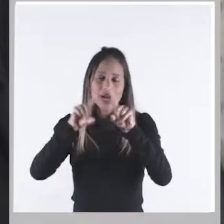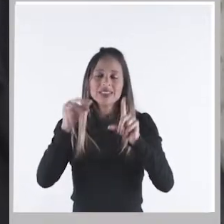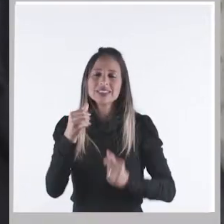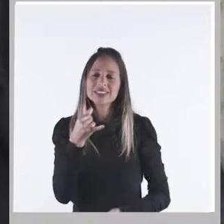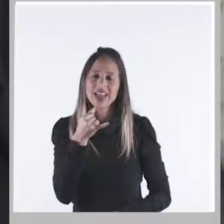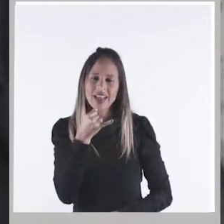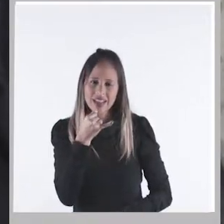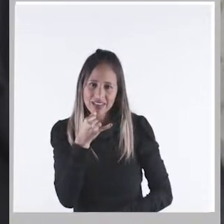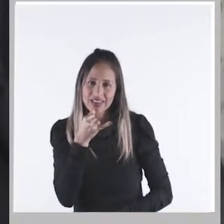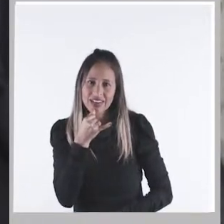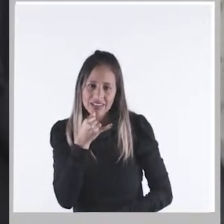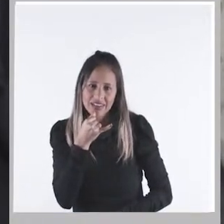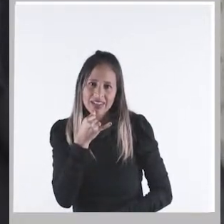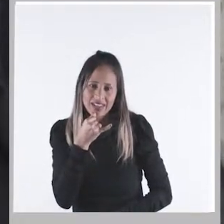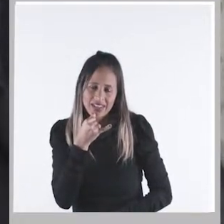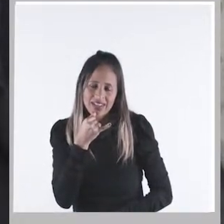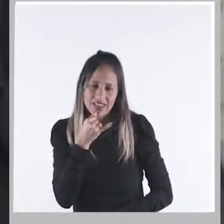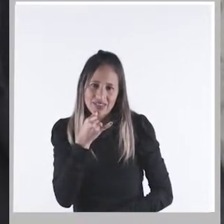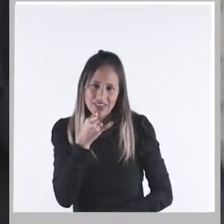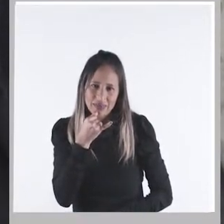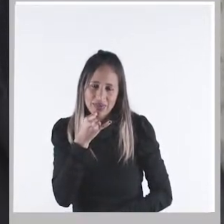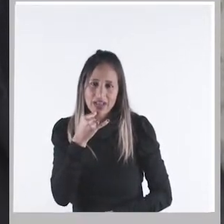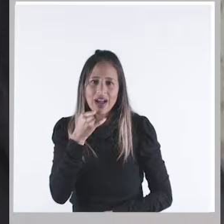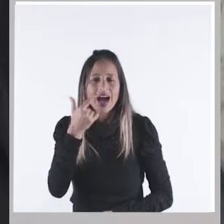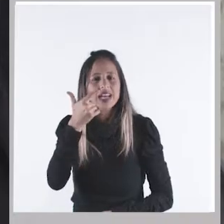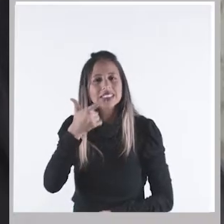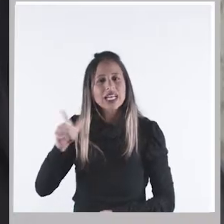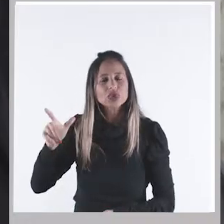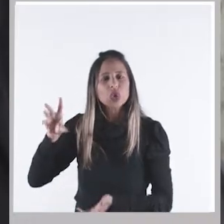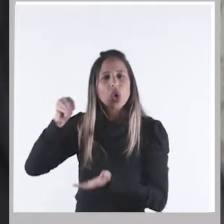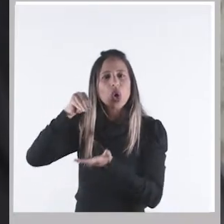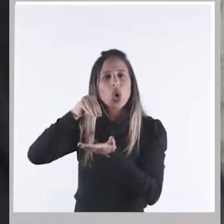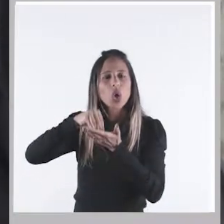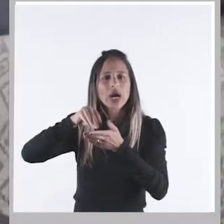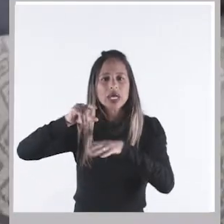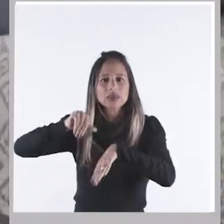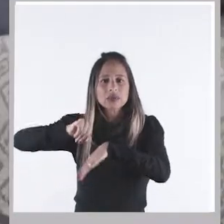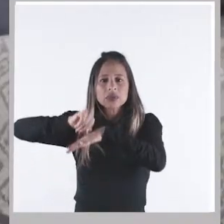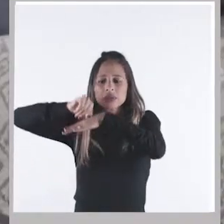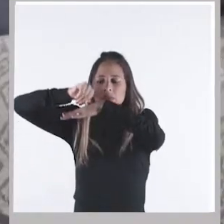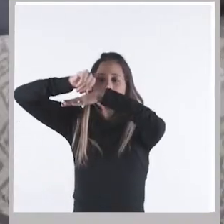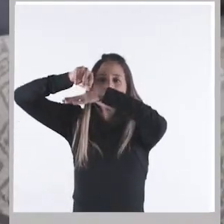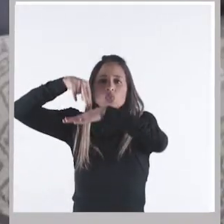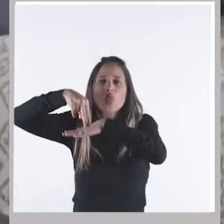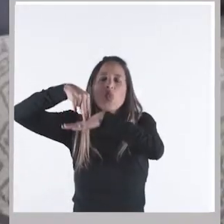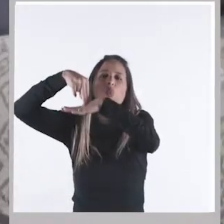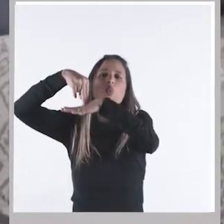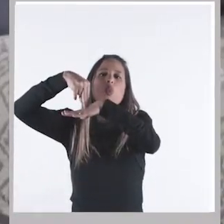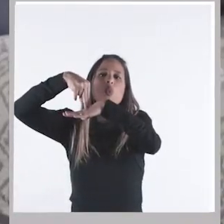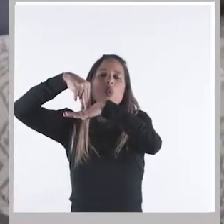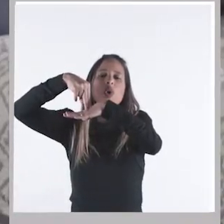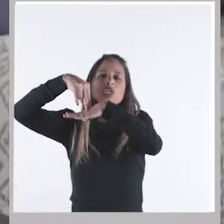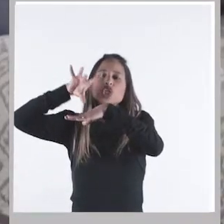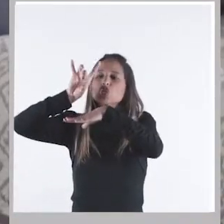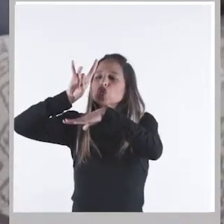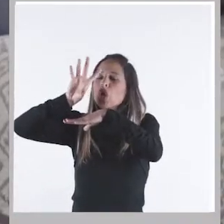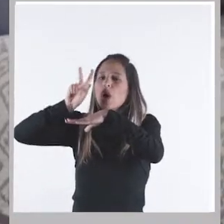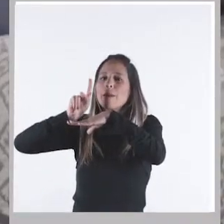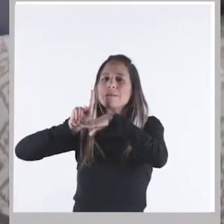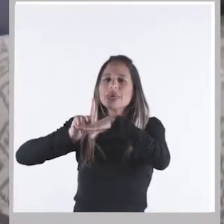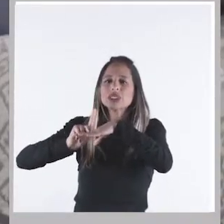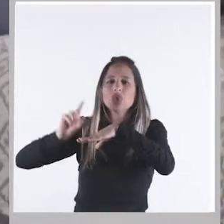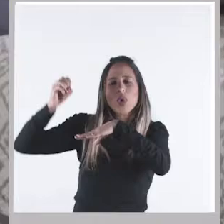Infelizmente, né, a literatura ela foi colocada no altar, né? Como se ela fosse só para